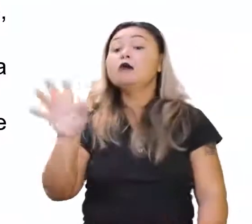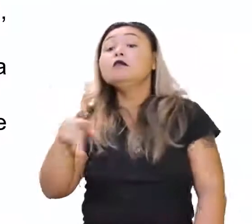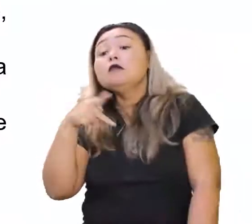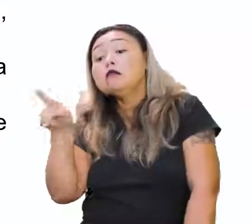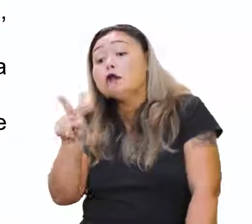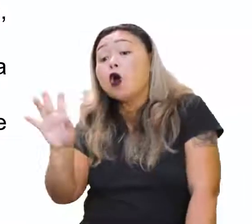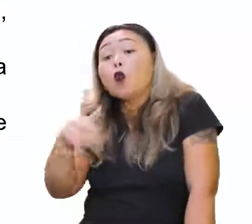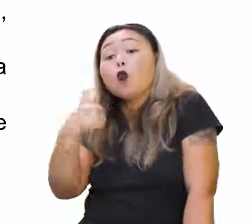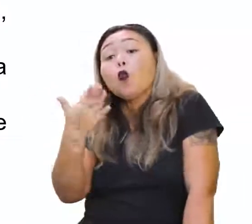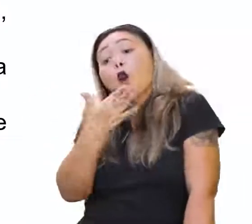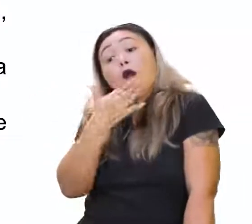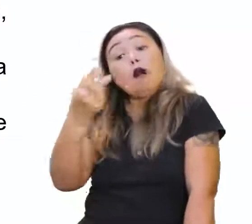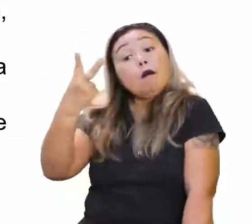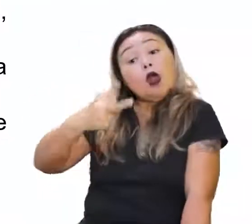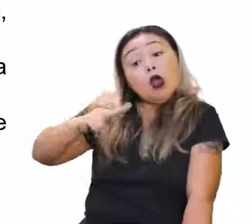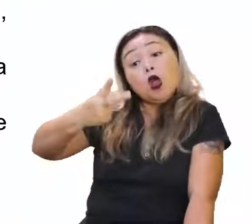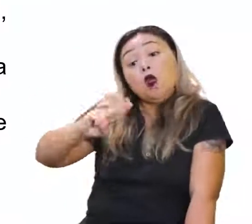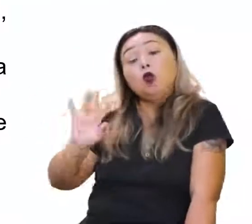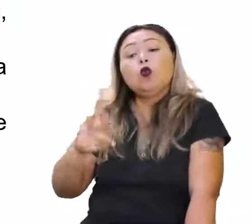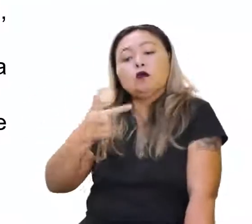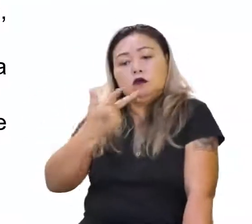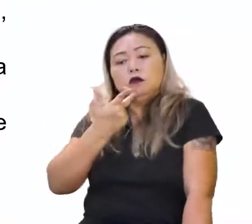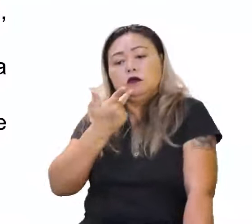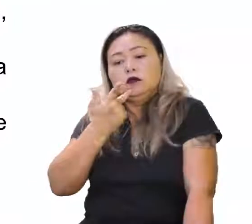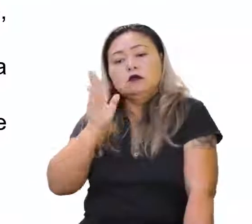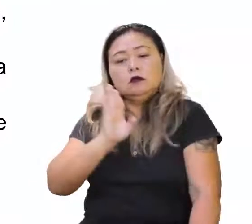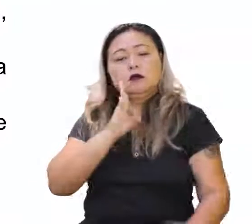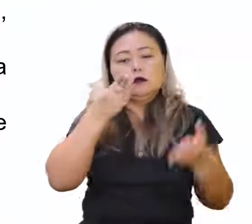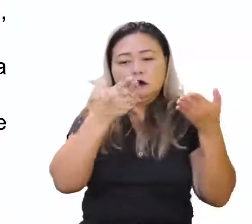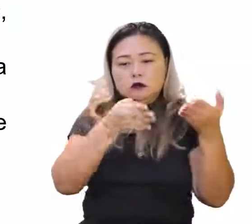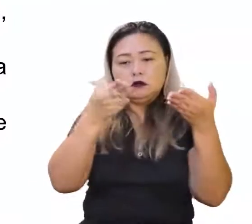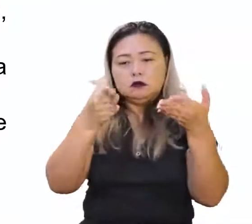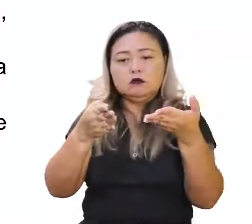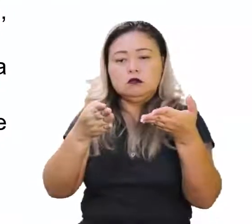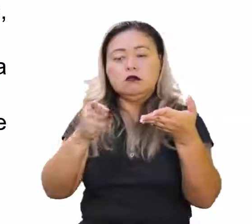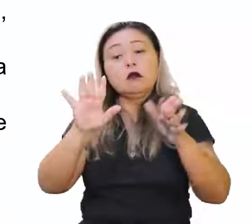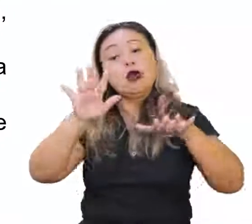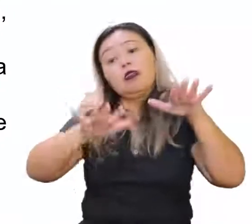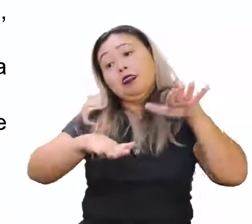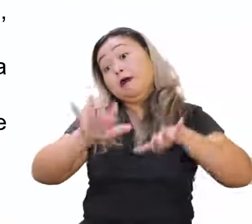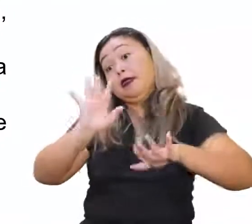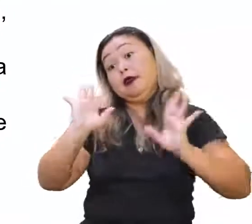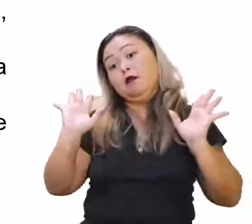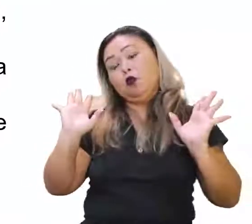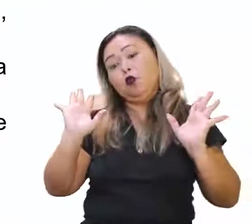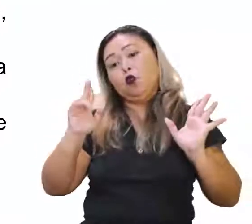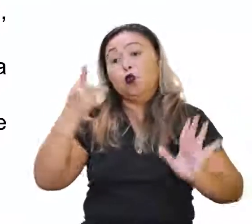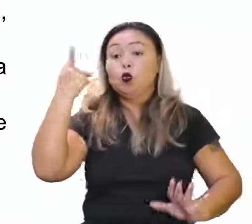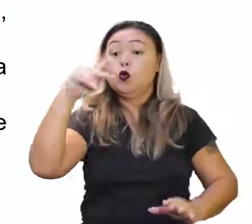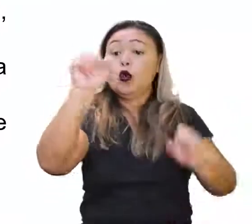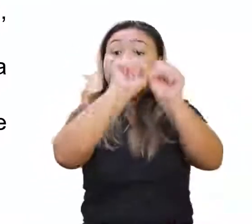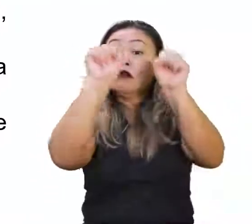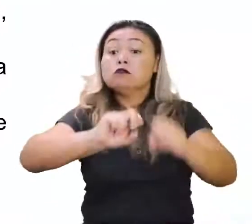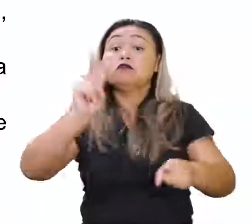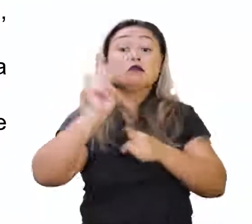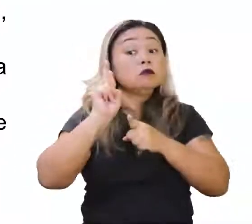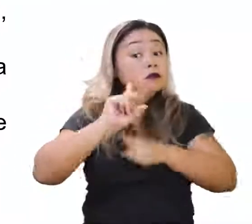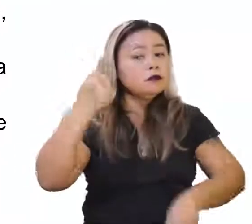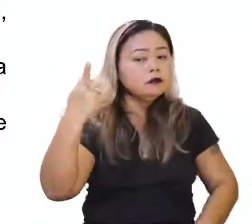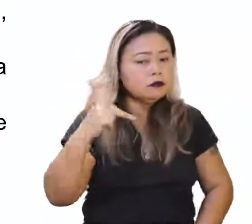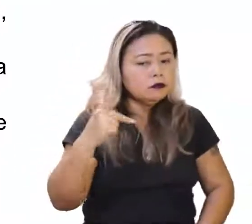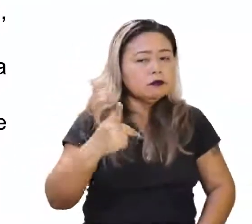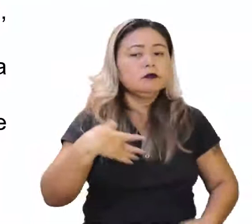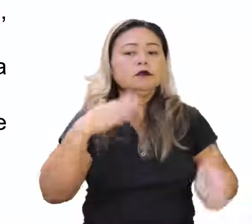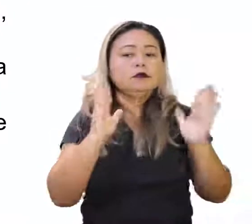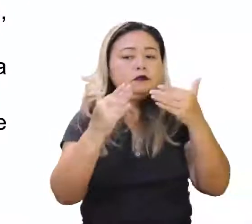Professor, qual é a melhor? Nós vamos falar nas especificações, vai depender muito do seu sistema de criação, se